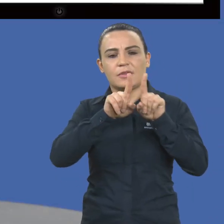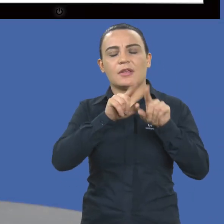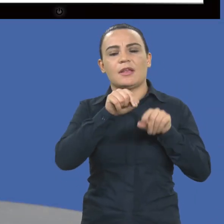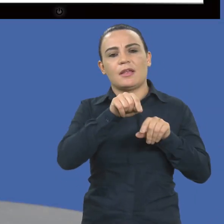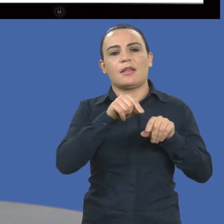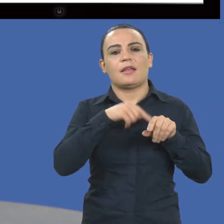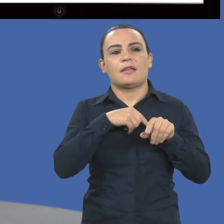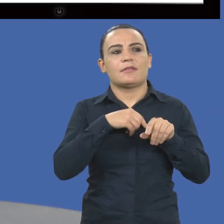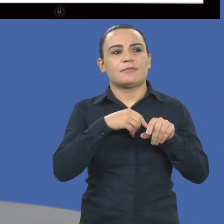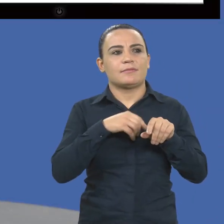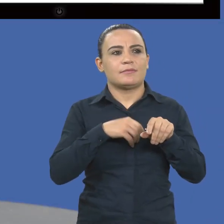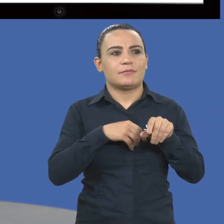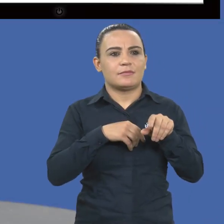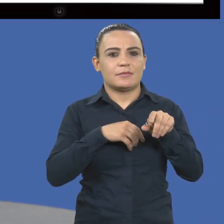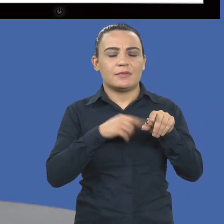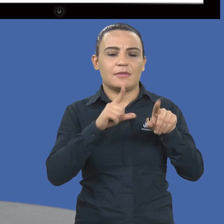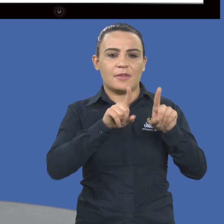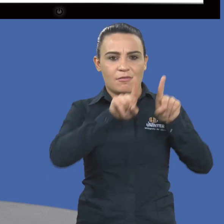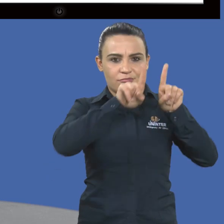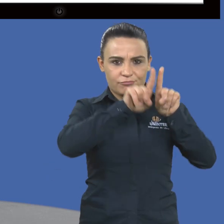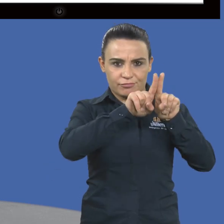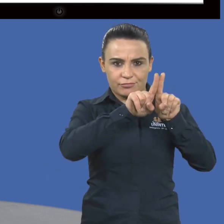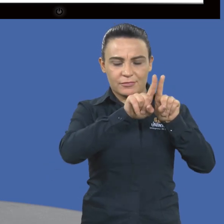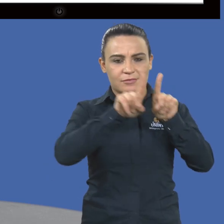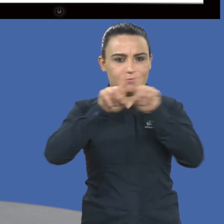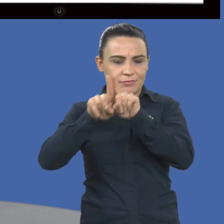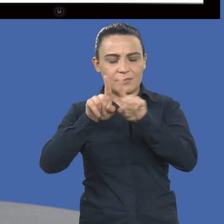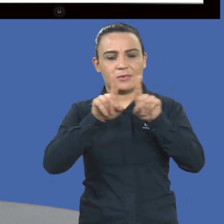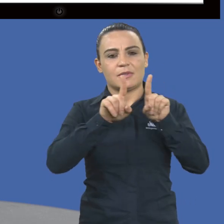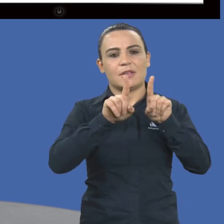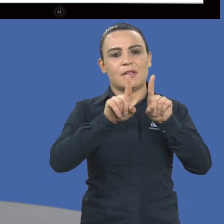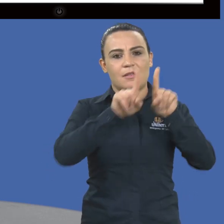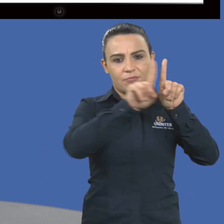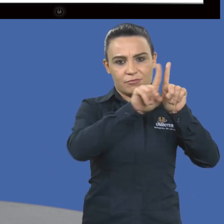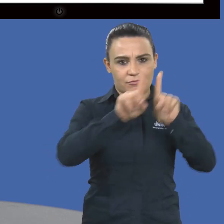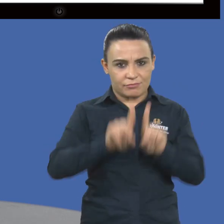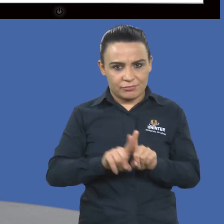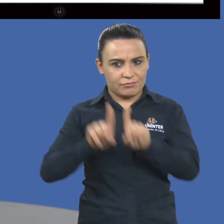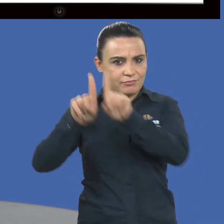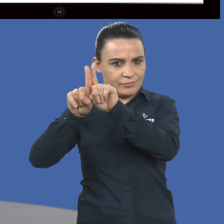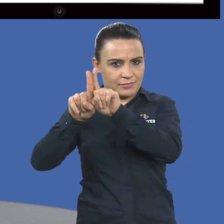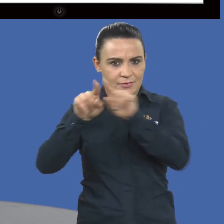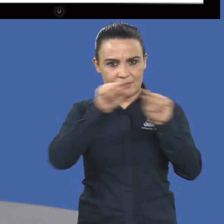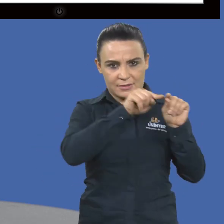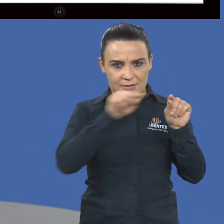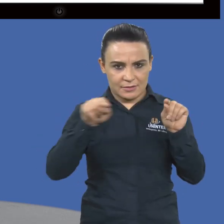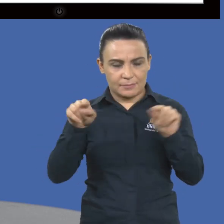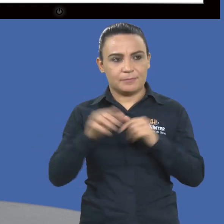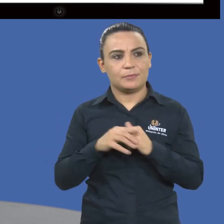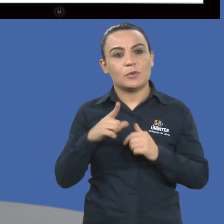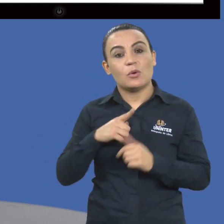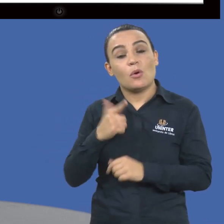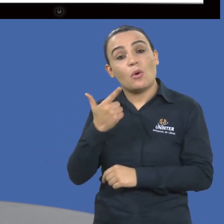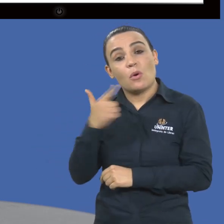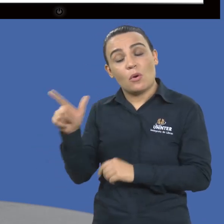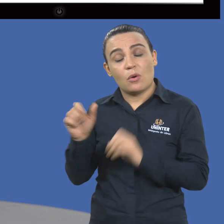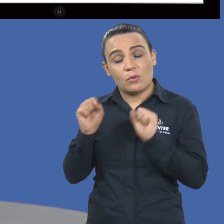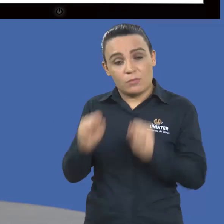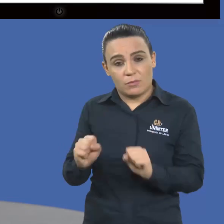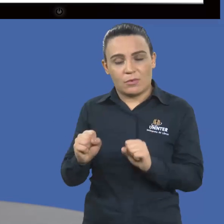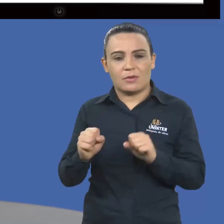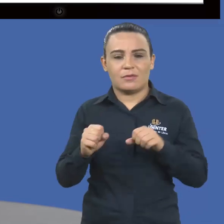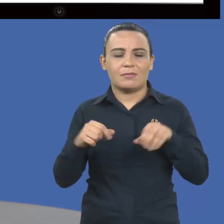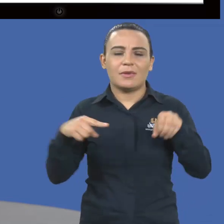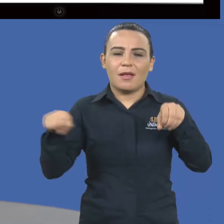do lado direito, e o outro gameta do lado direito também, um em cima e um embaixo. Isso é o normal.